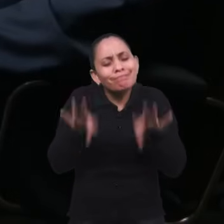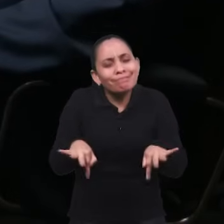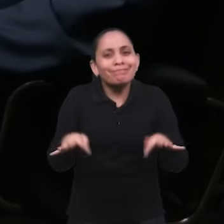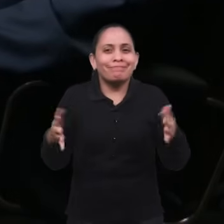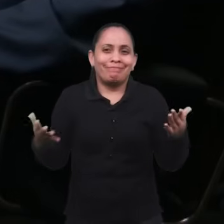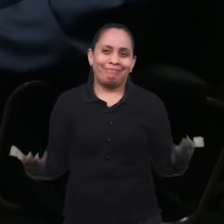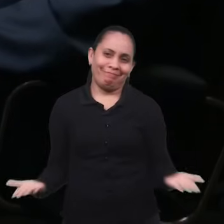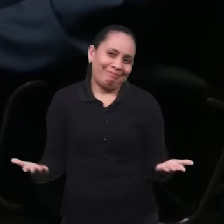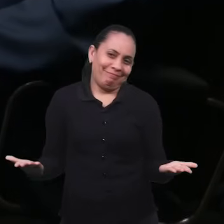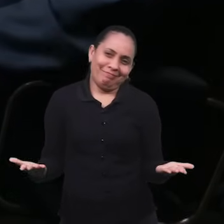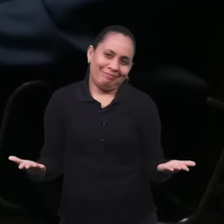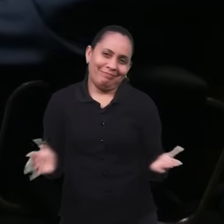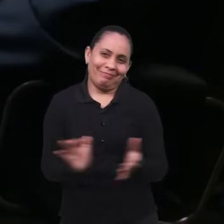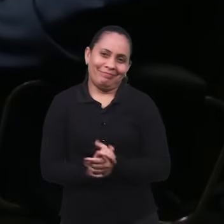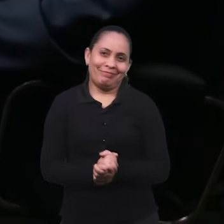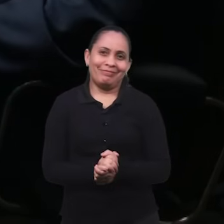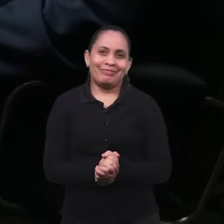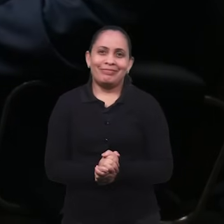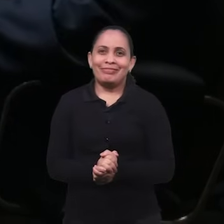É que ele tem que acabar.